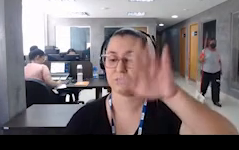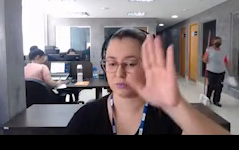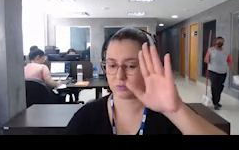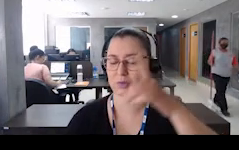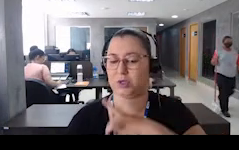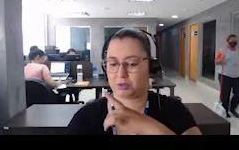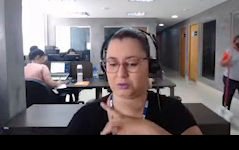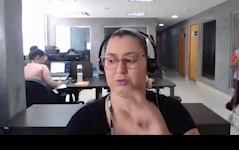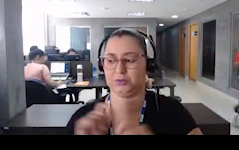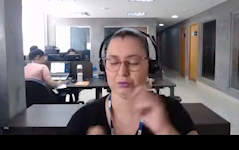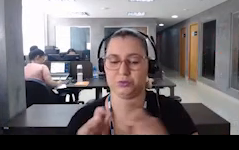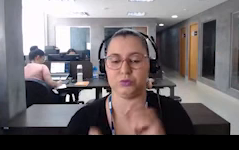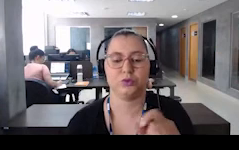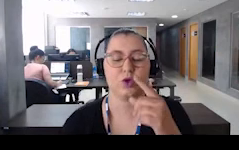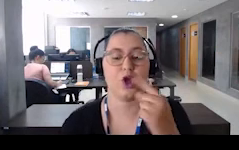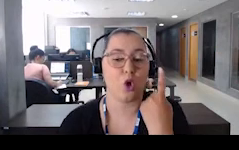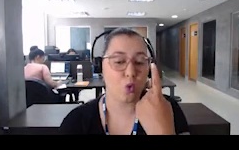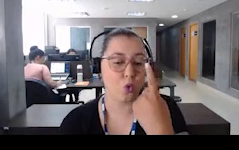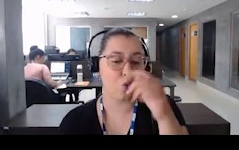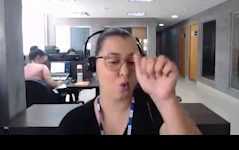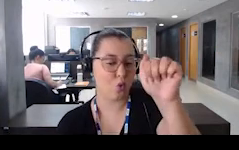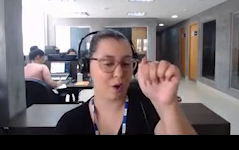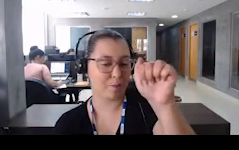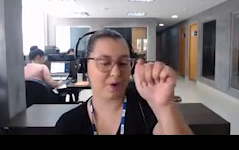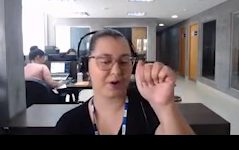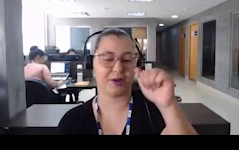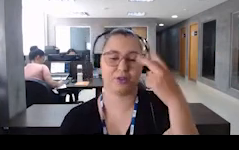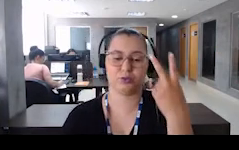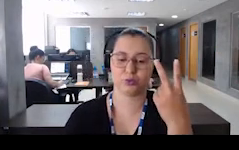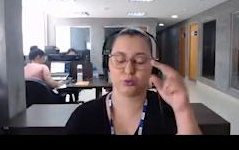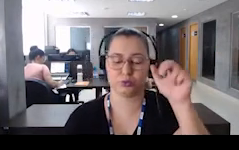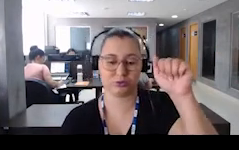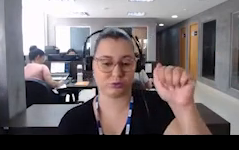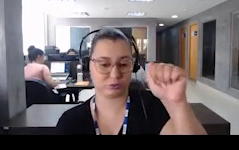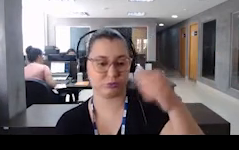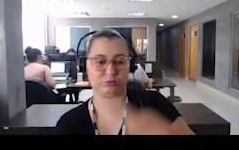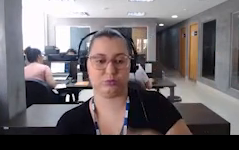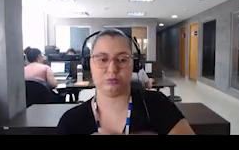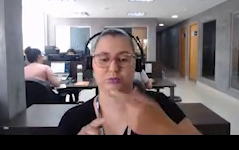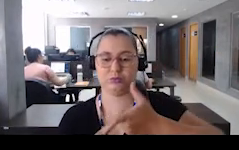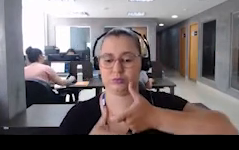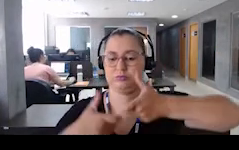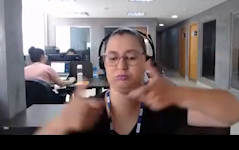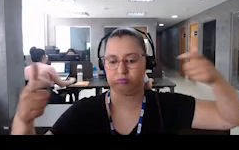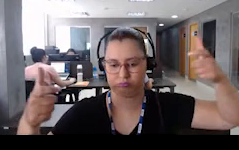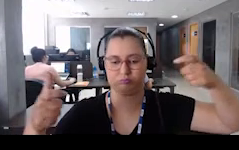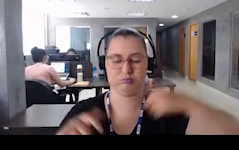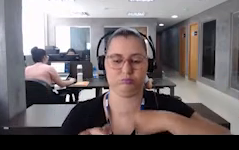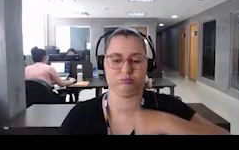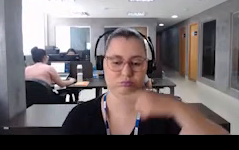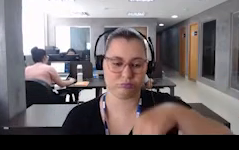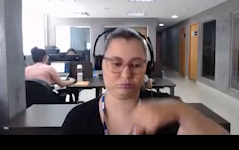que 1 ampere, 2 ampere, maiores do que esses valores, né? Porque a demanda vai ser maior,